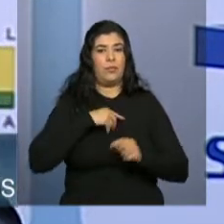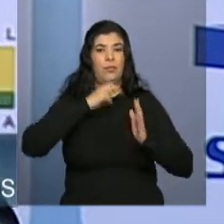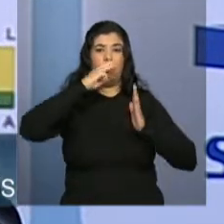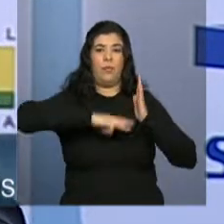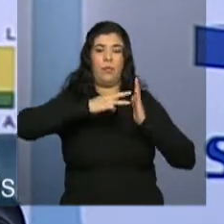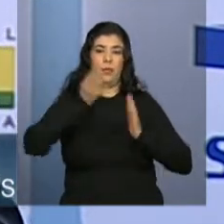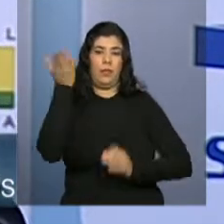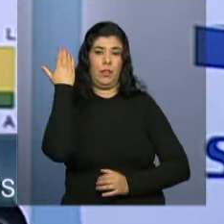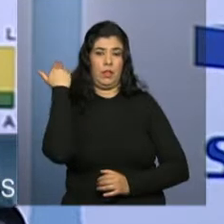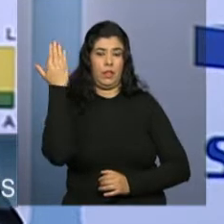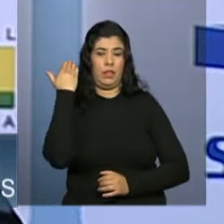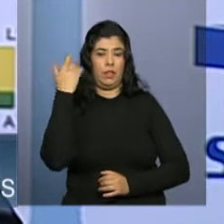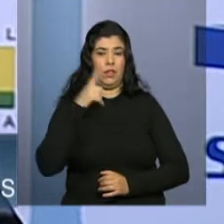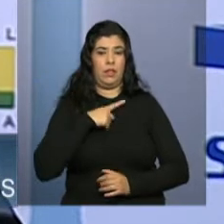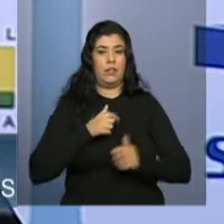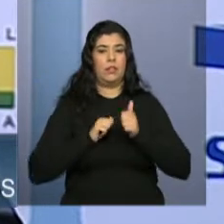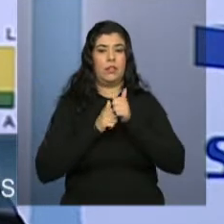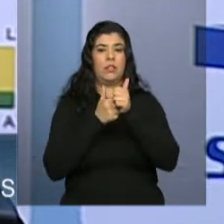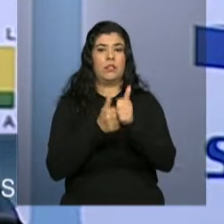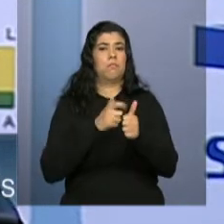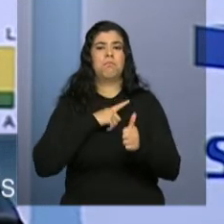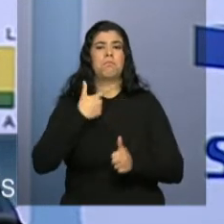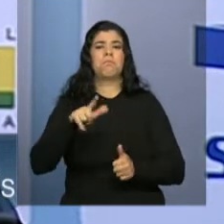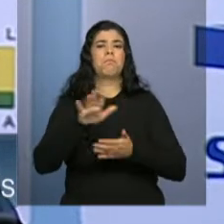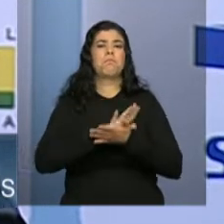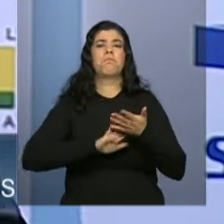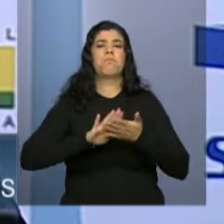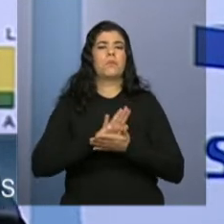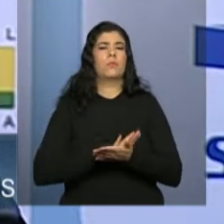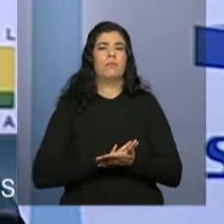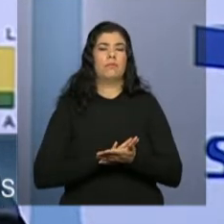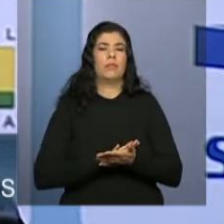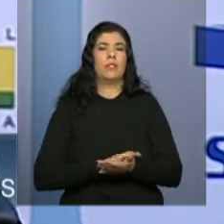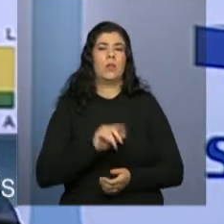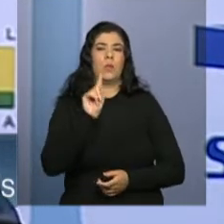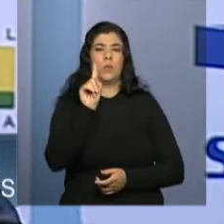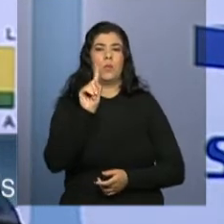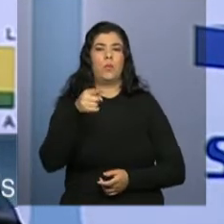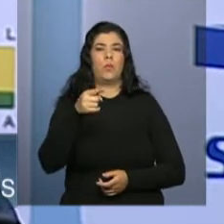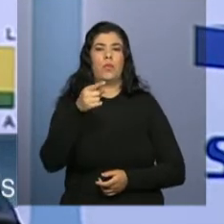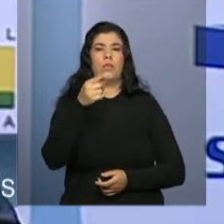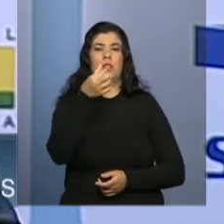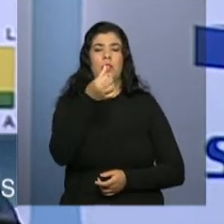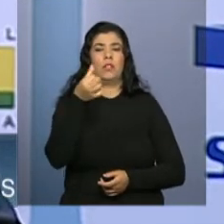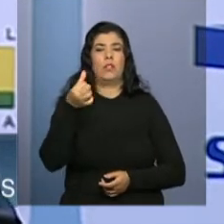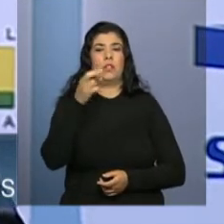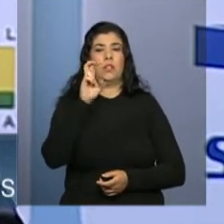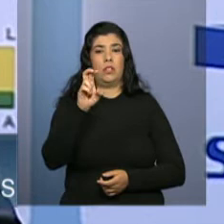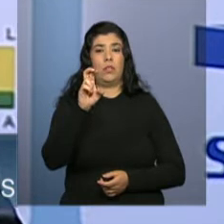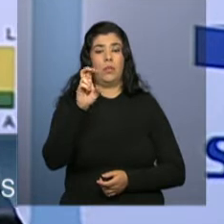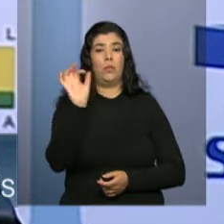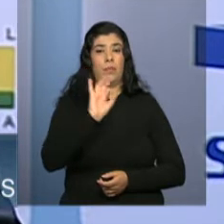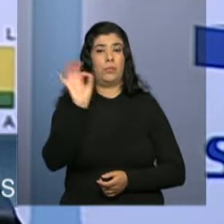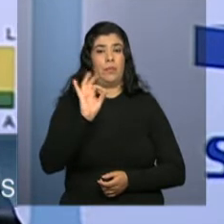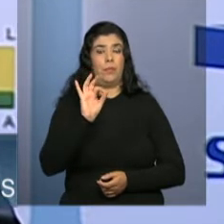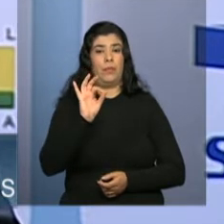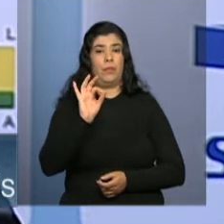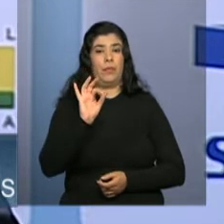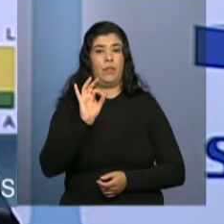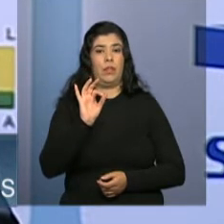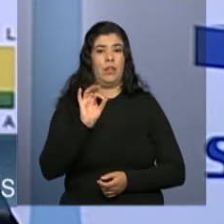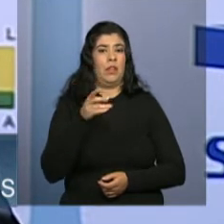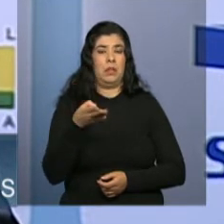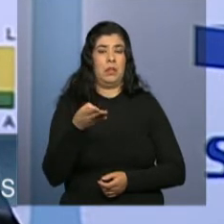metodologia anterior era um segmento quase inexistente no Brasil Era Só 1,65 por cento não é o que efetivamente